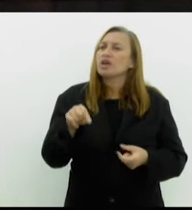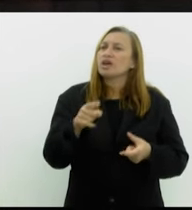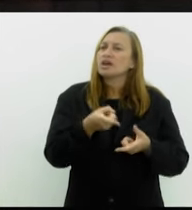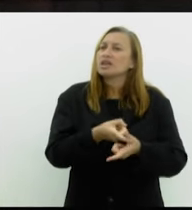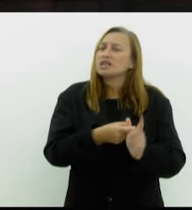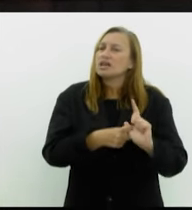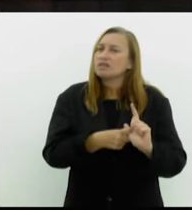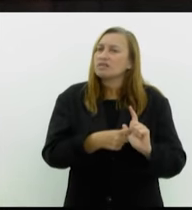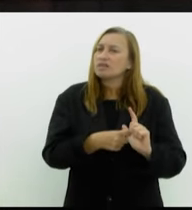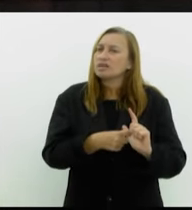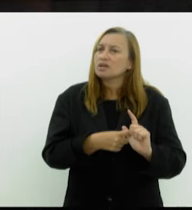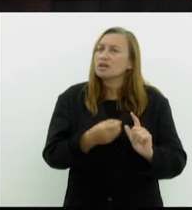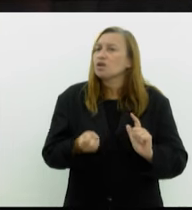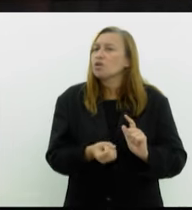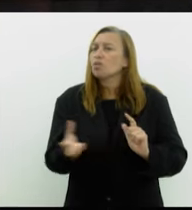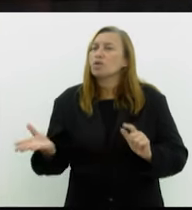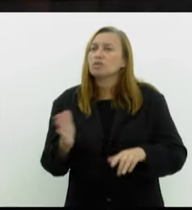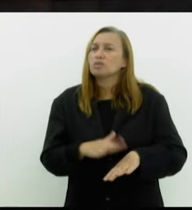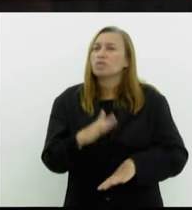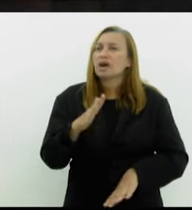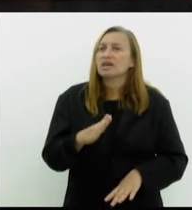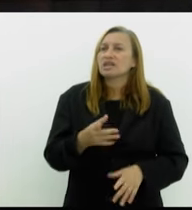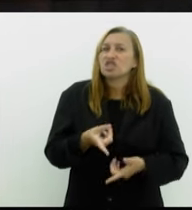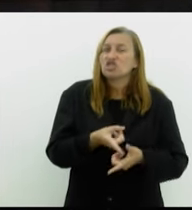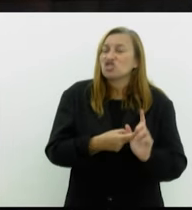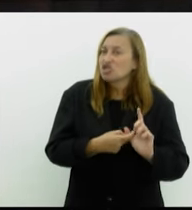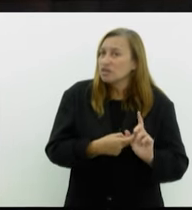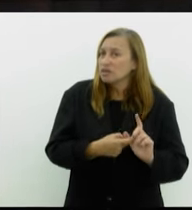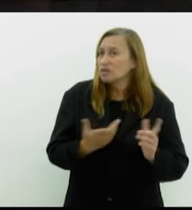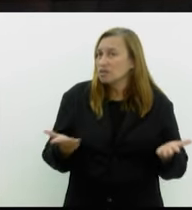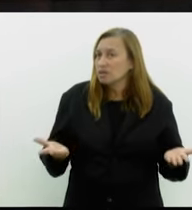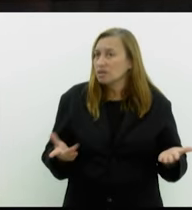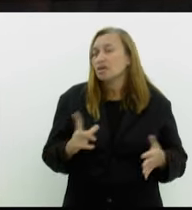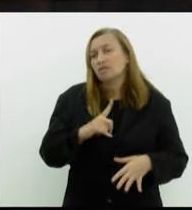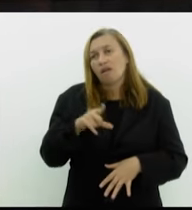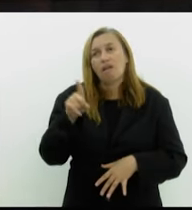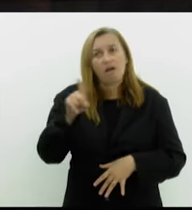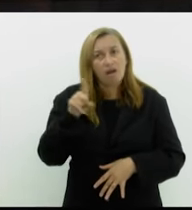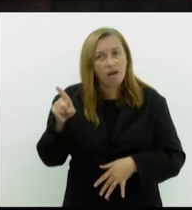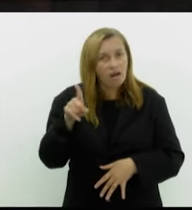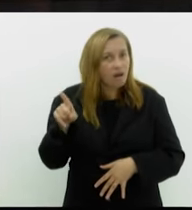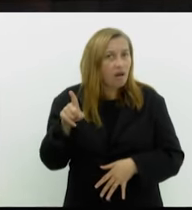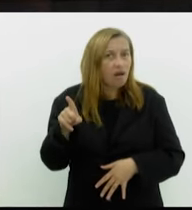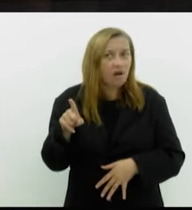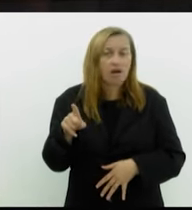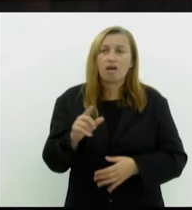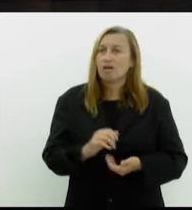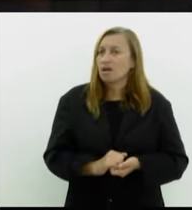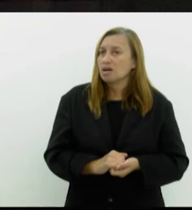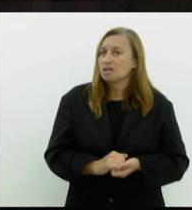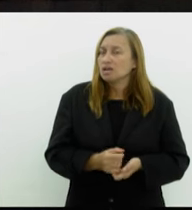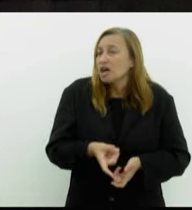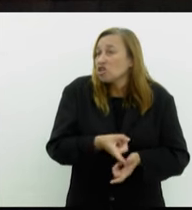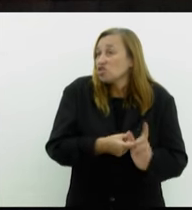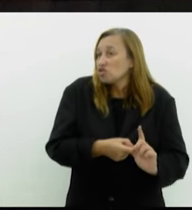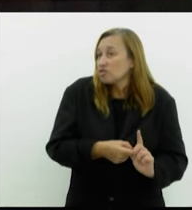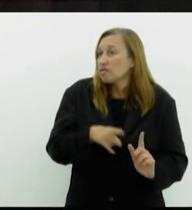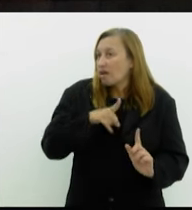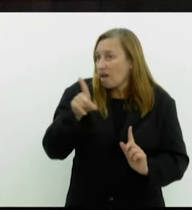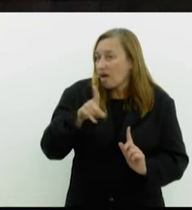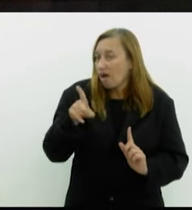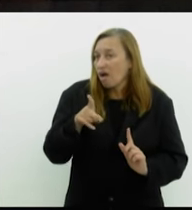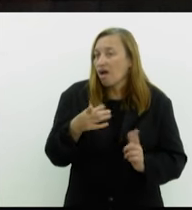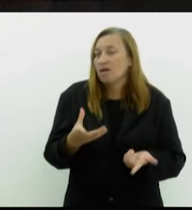mais? Dívida ativa, tem lá como pole position na dívida ativa